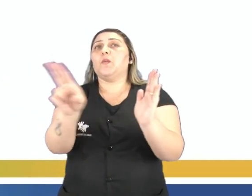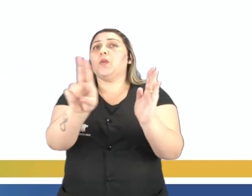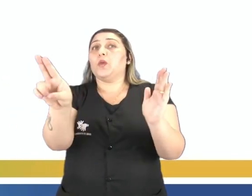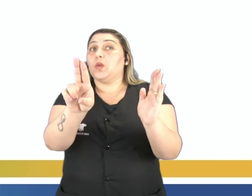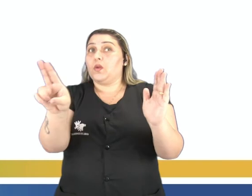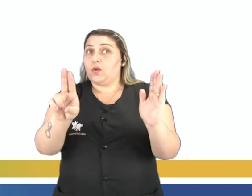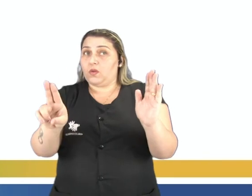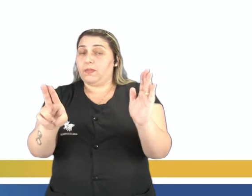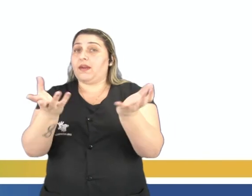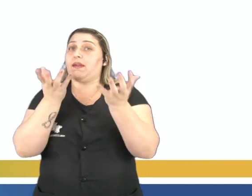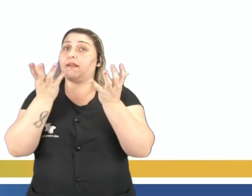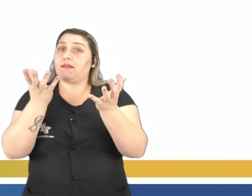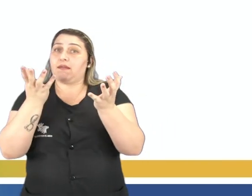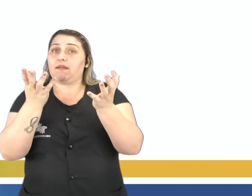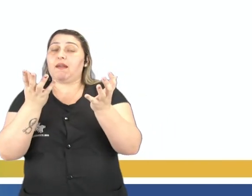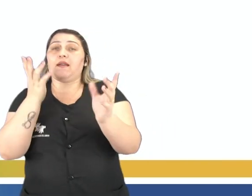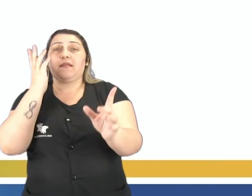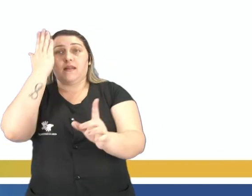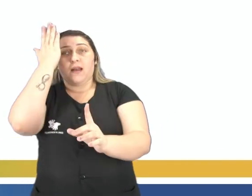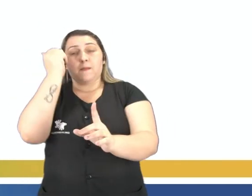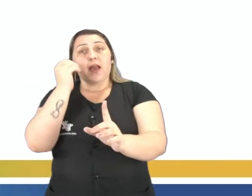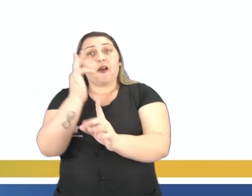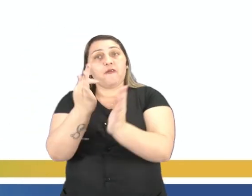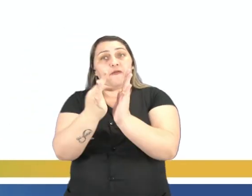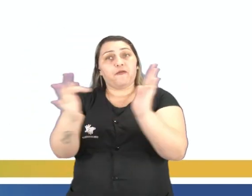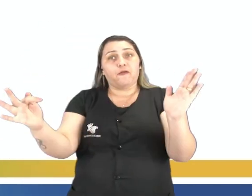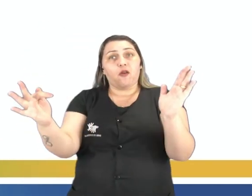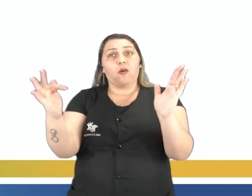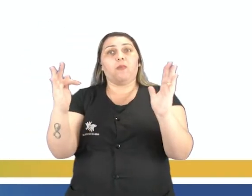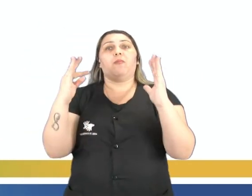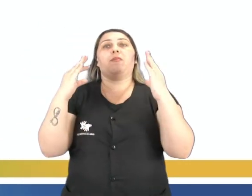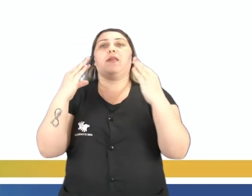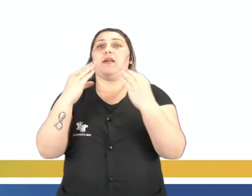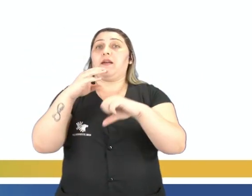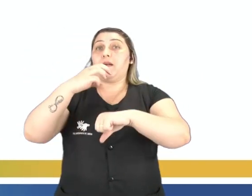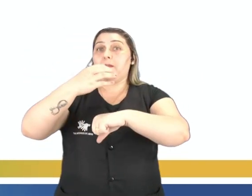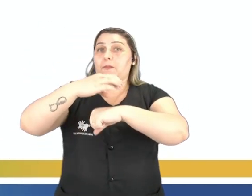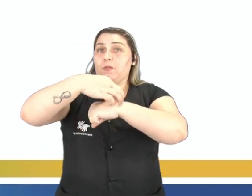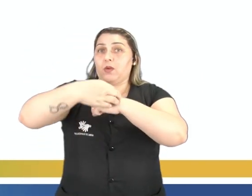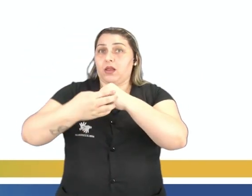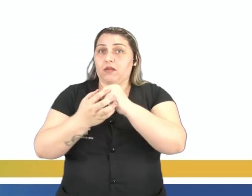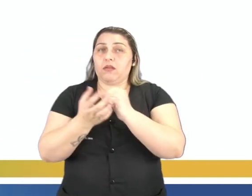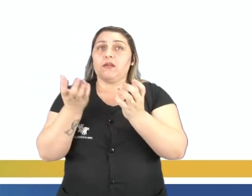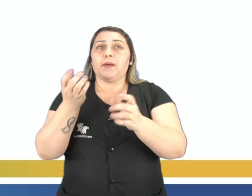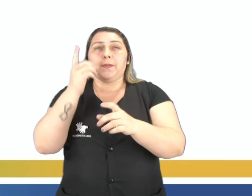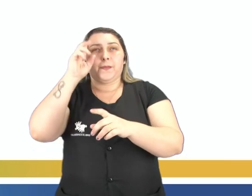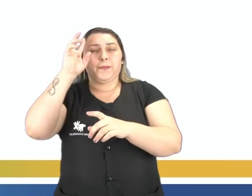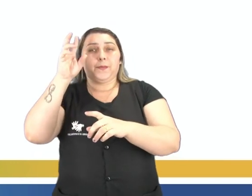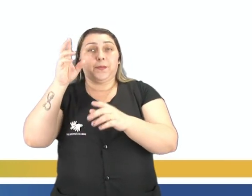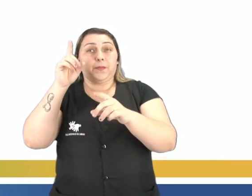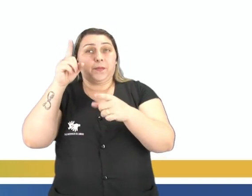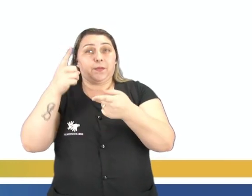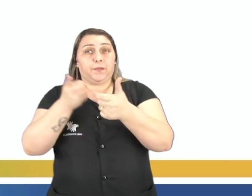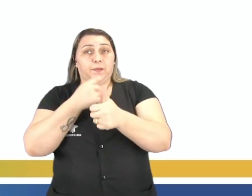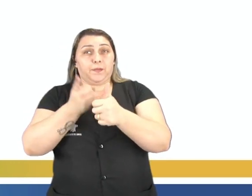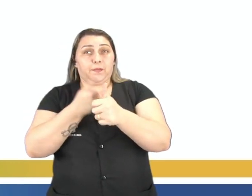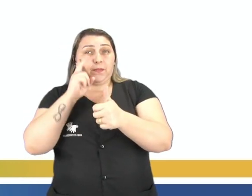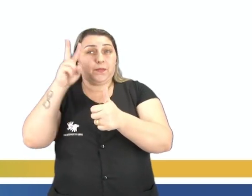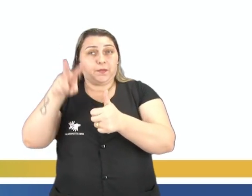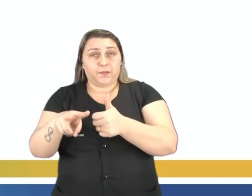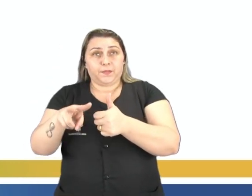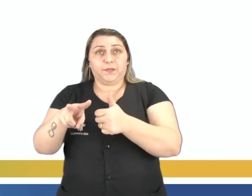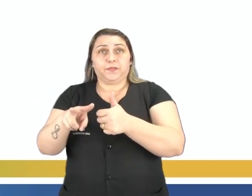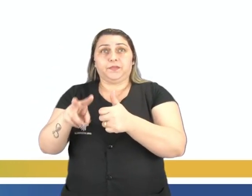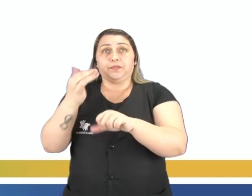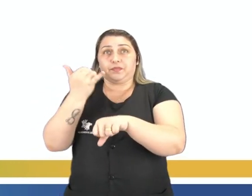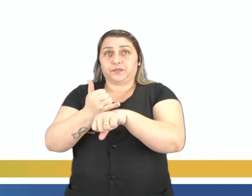do óxido e quer que a gente identifique a fórmula molecular. Então, a primeira coisa que a gente precisa identificar, a valência do ferro